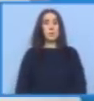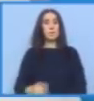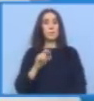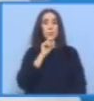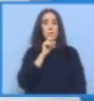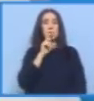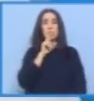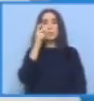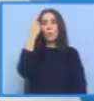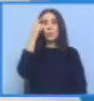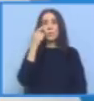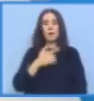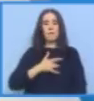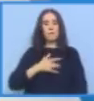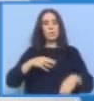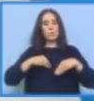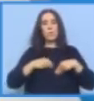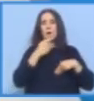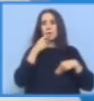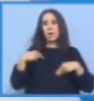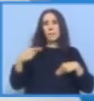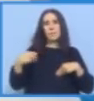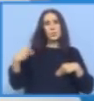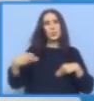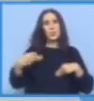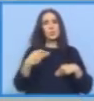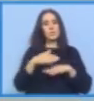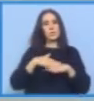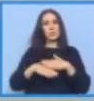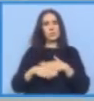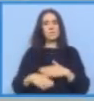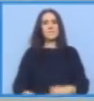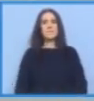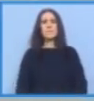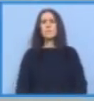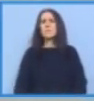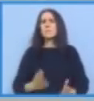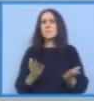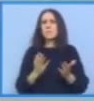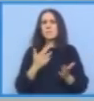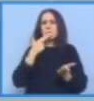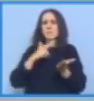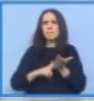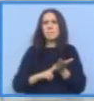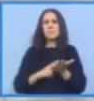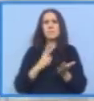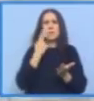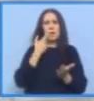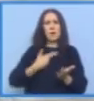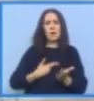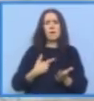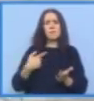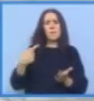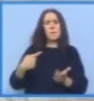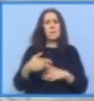eu aderir a este amor pelo meu dia-a-dia e pelo meu cotidiano, por aquilo que faço. E o que é que podemos fazer na realidade concreta da nossa existência